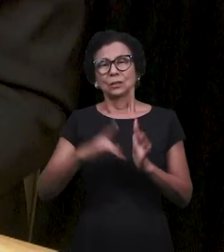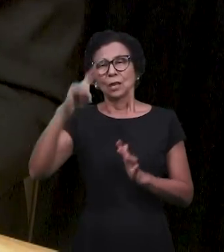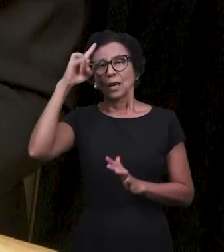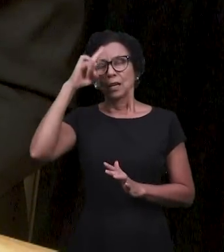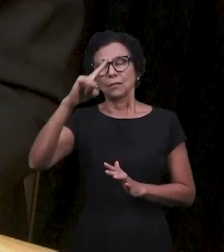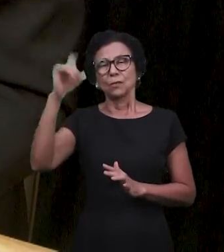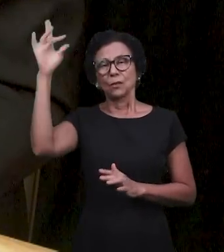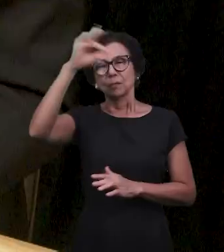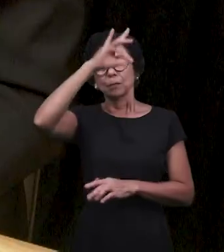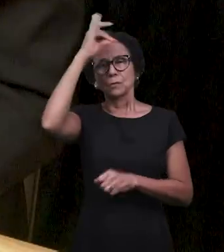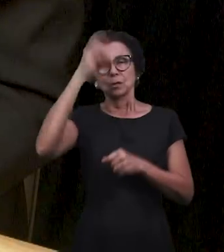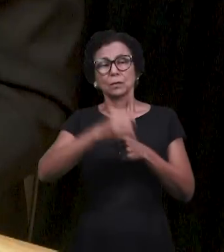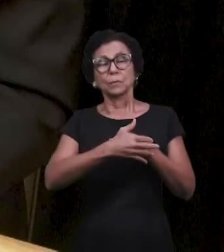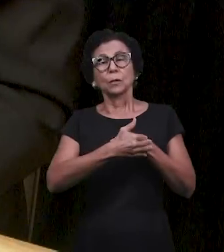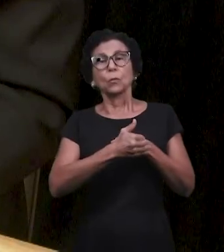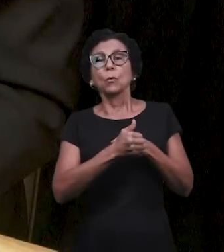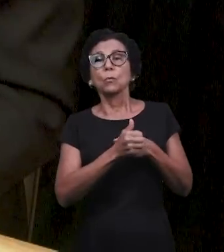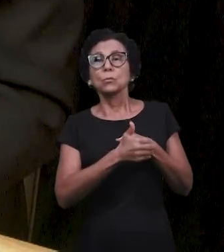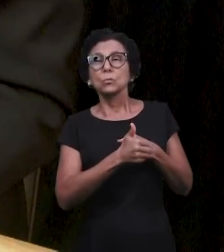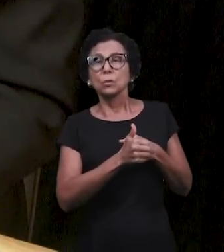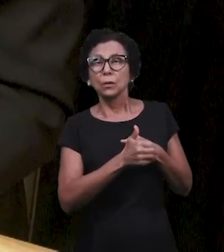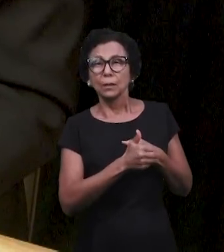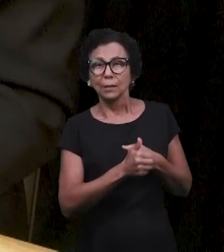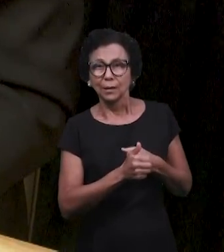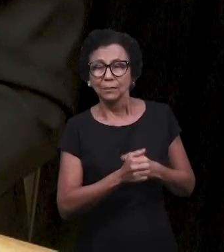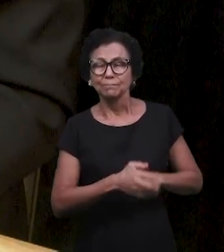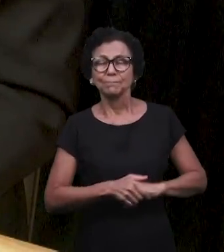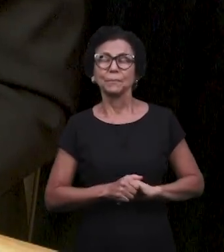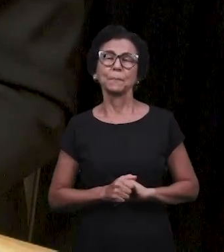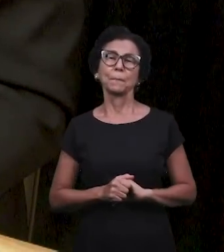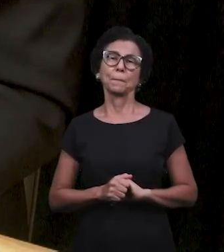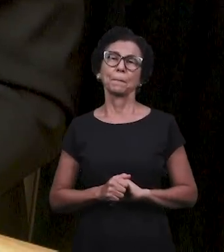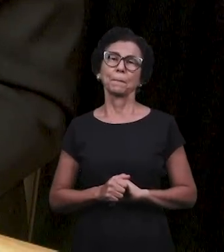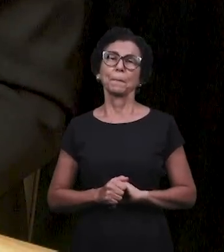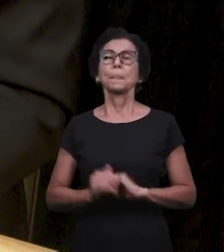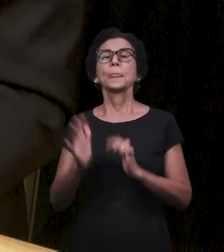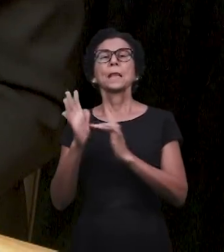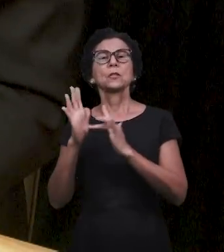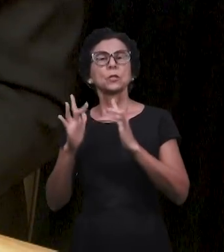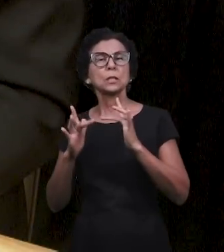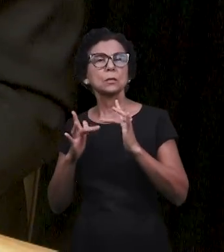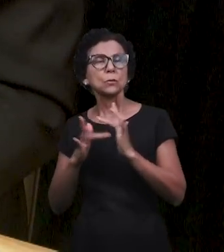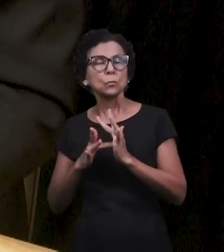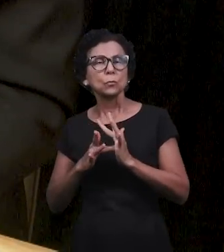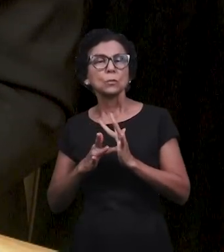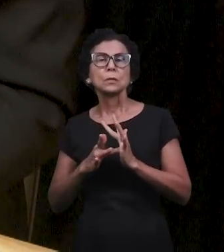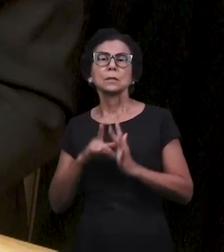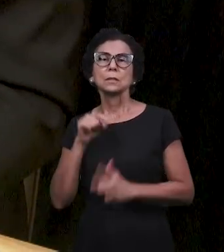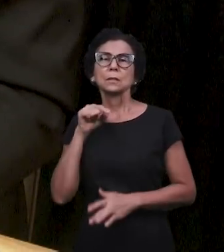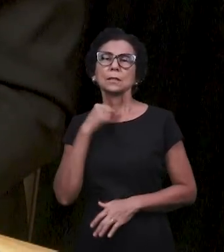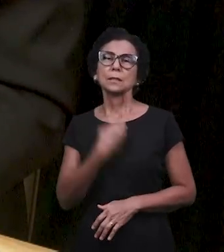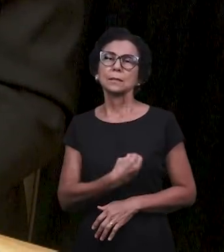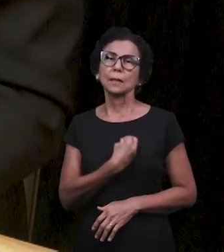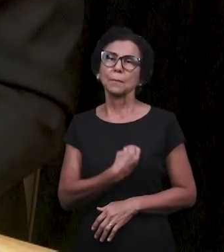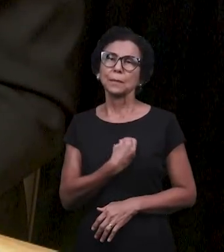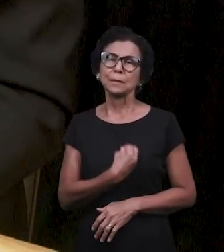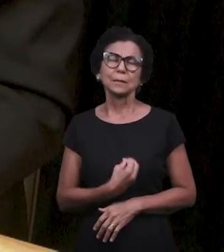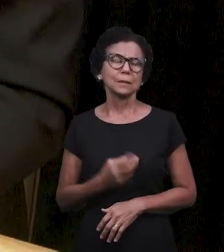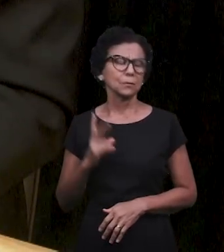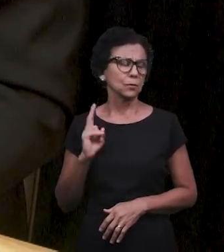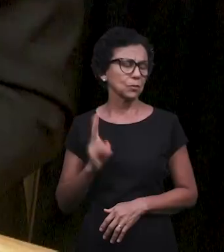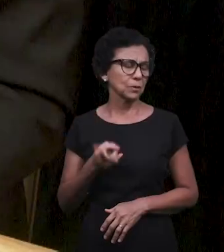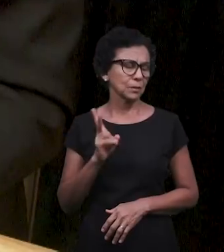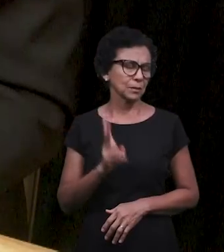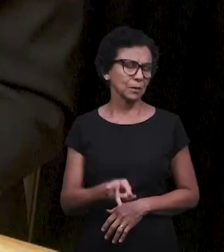descedentar a sede da alma do homem. Jesus, profeticamente, mais uma vez estava ali como resposta de Deus para a necessidade do homem,